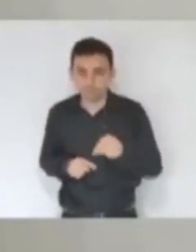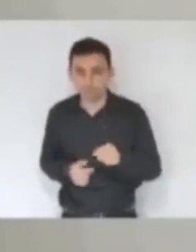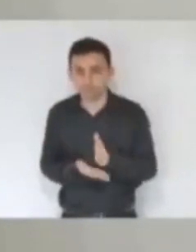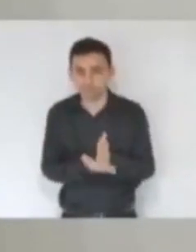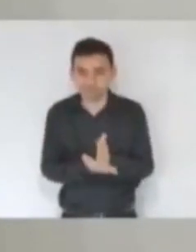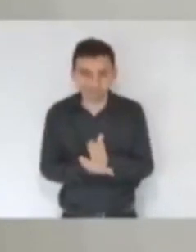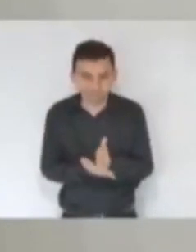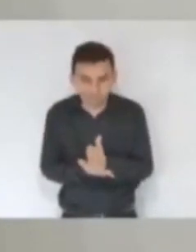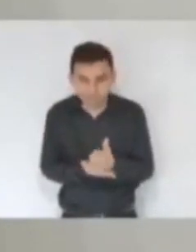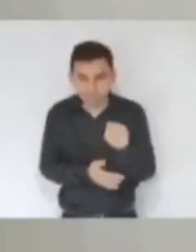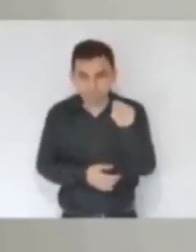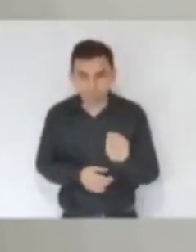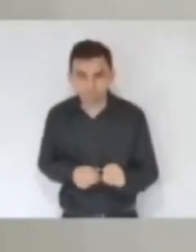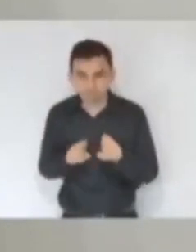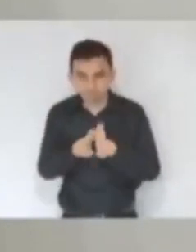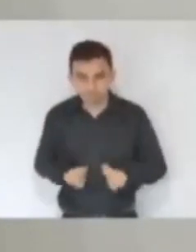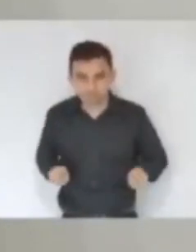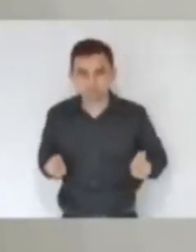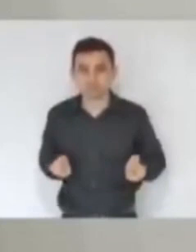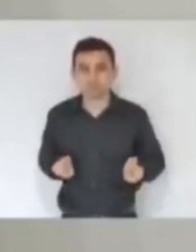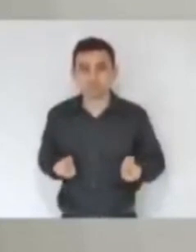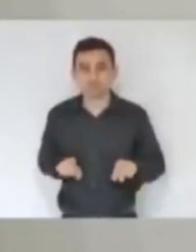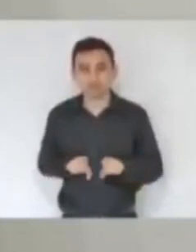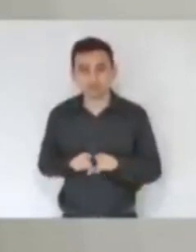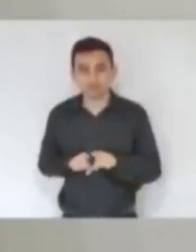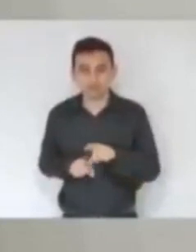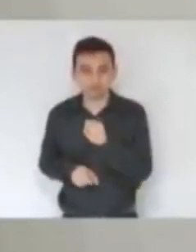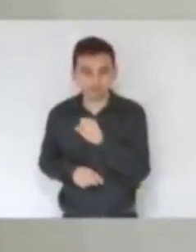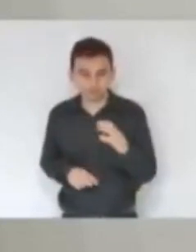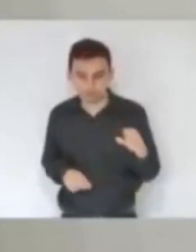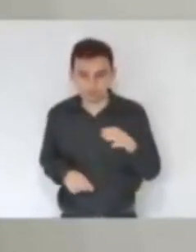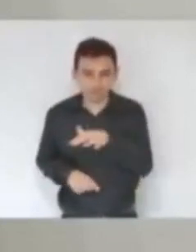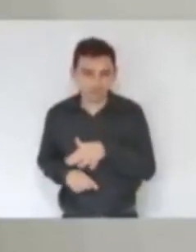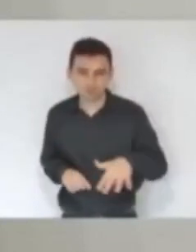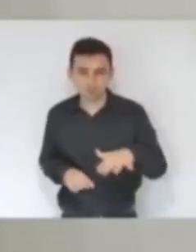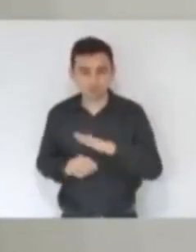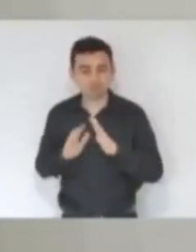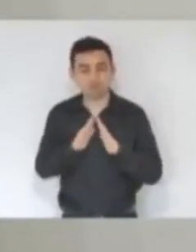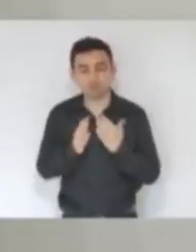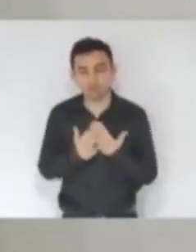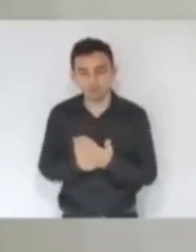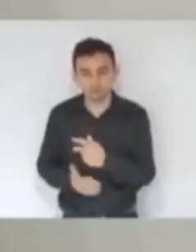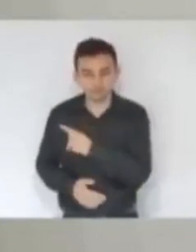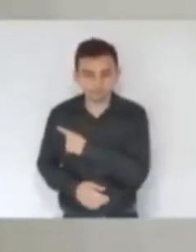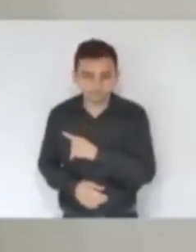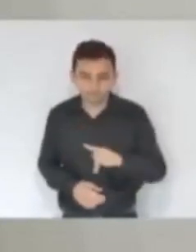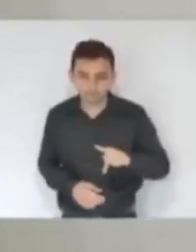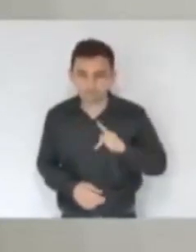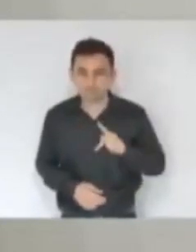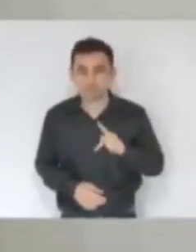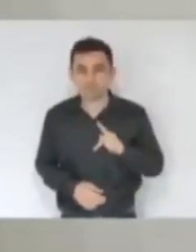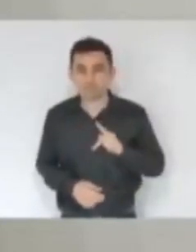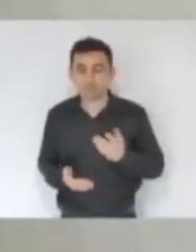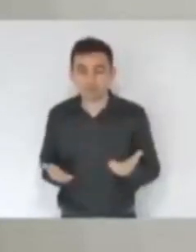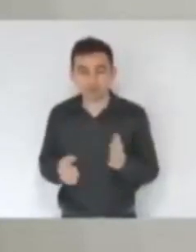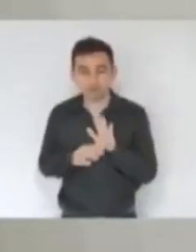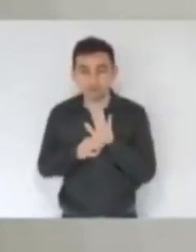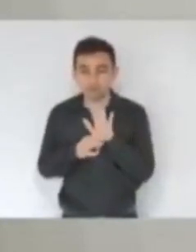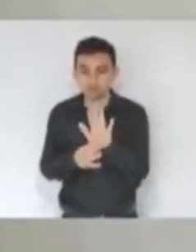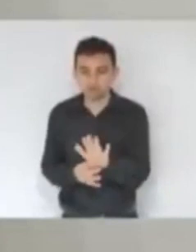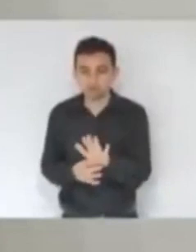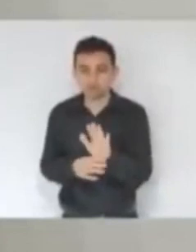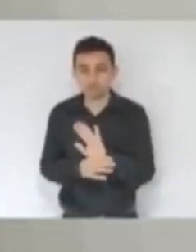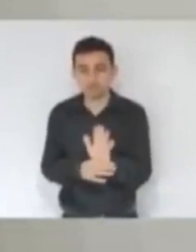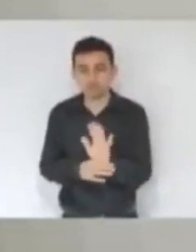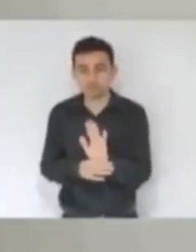Sul, UFSC, Universidade Federal de Santa Catarina, e também das nossas escolas públicas. Para começar o meu pronunciamento, eu gostaria de exibir um vídeo